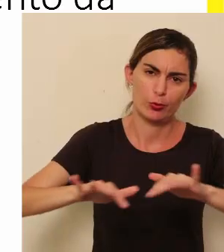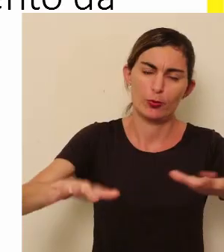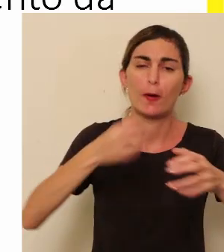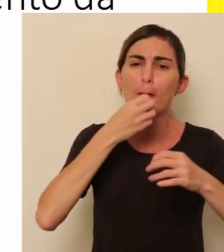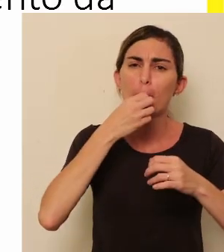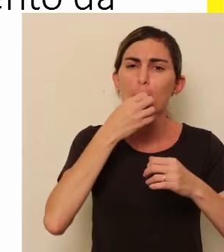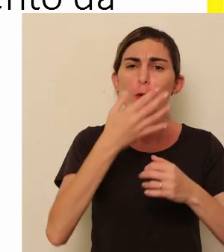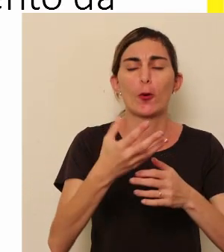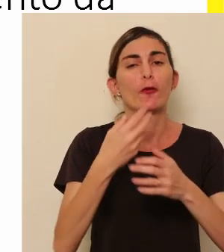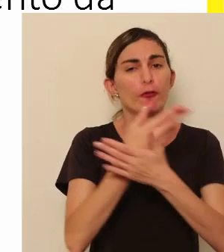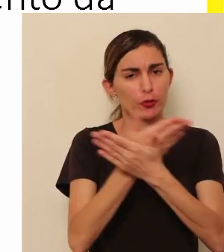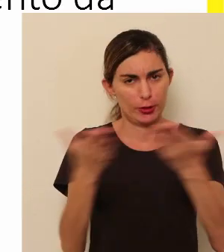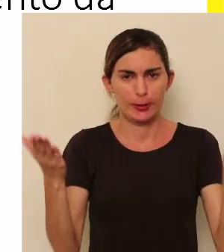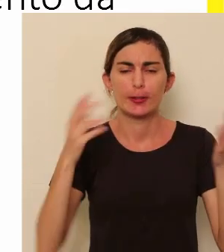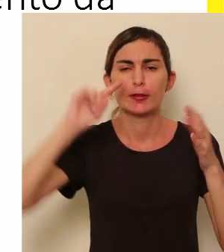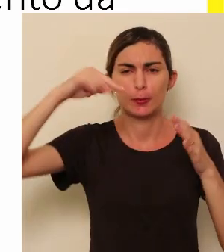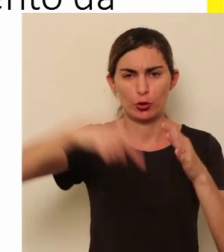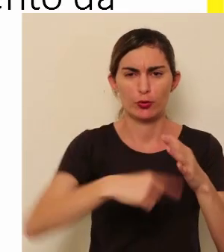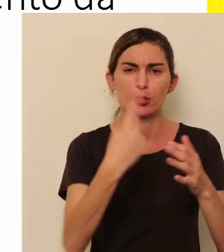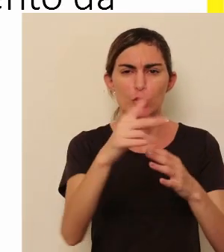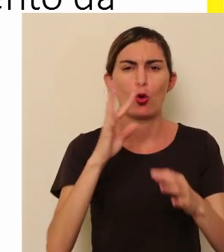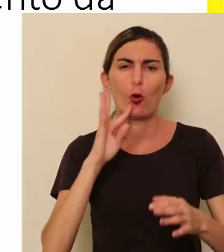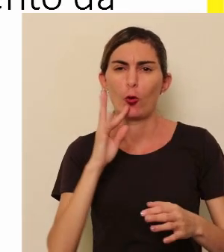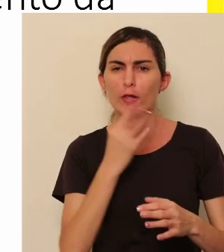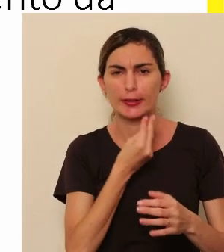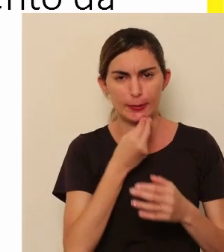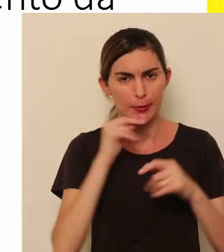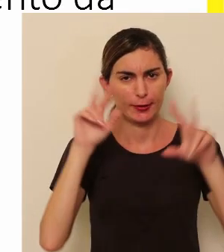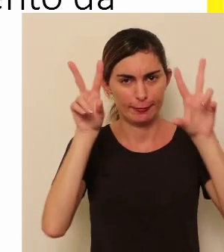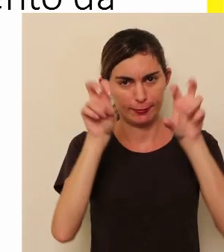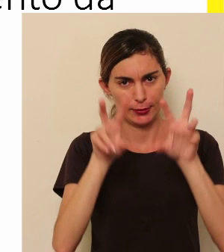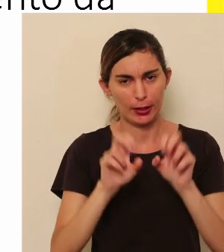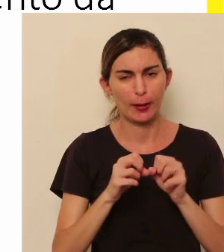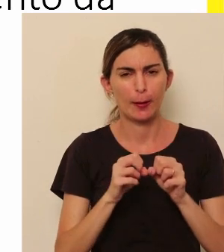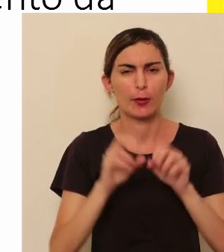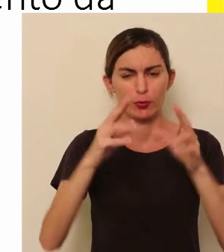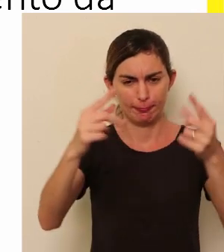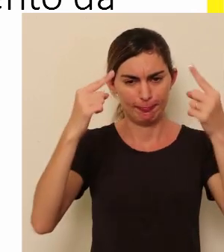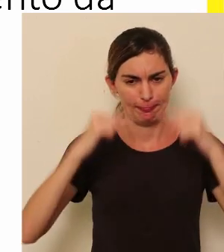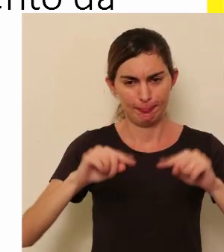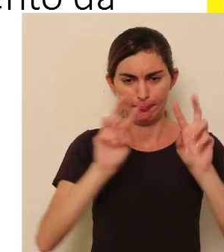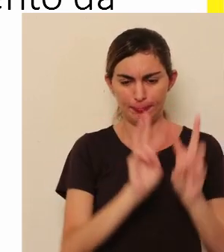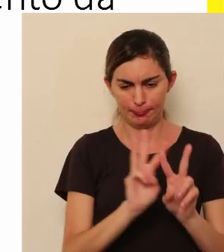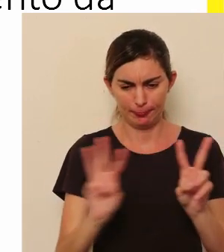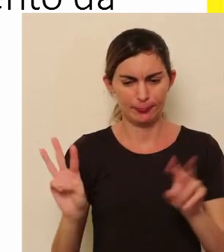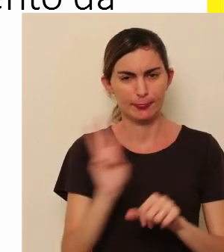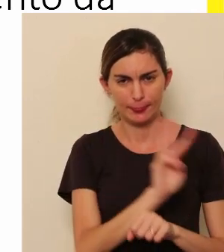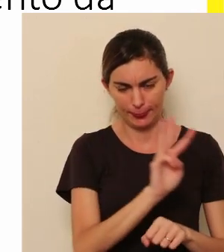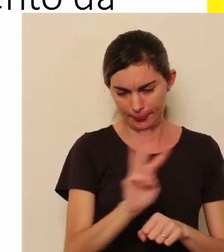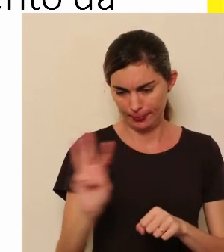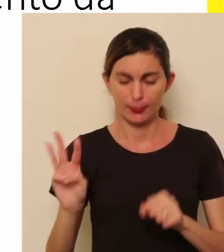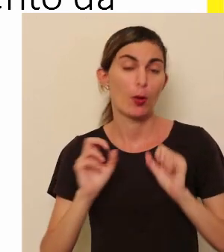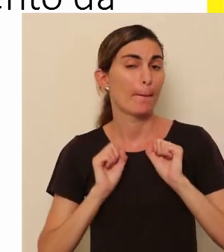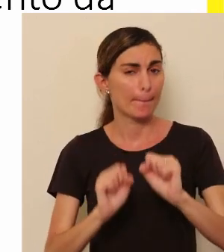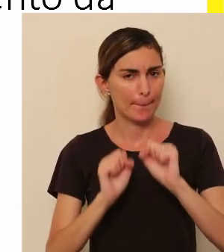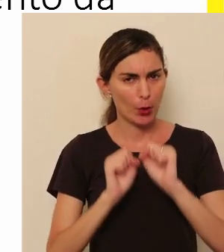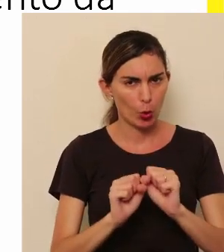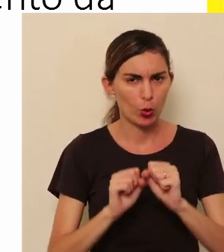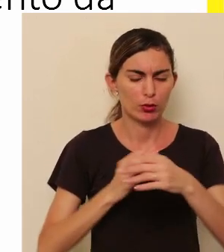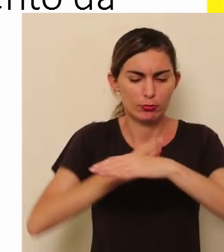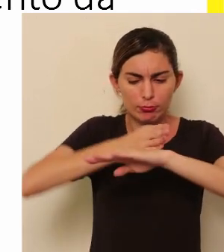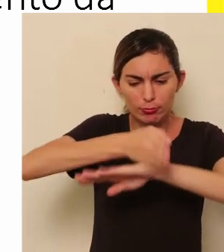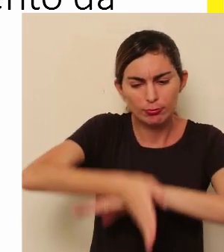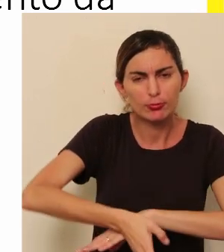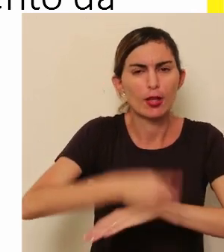marítimas. Bom, para que vocês possam aprofundar seus conhecimentos sobre o tema, deixo abaixo alguns links que vocês